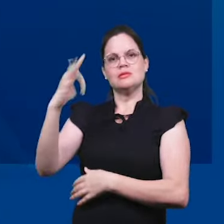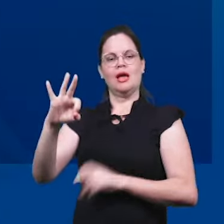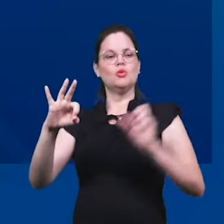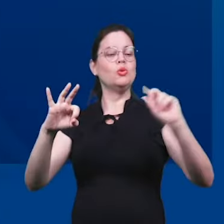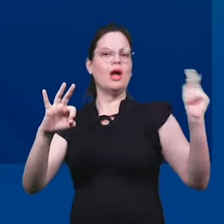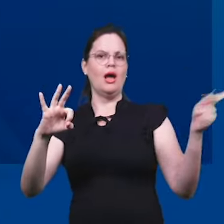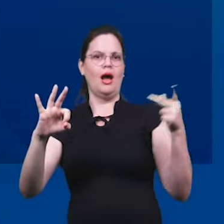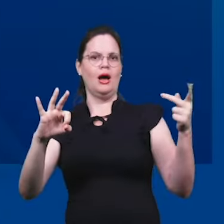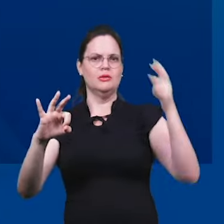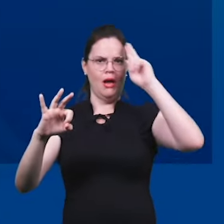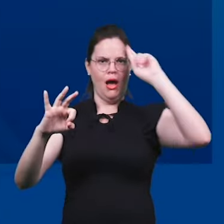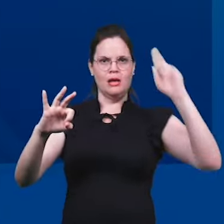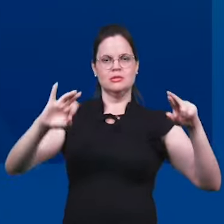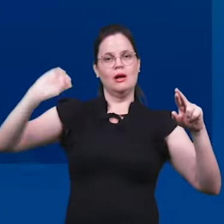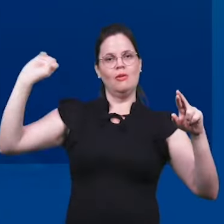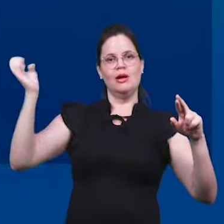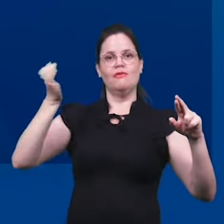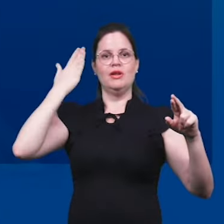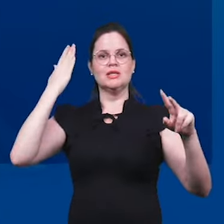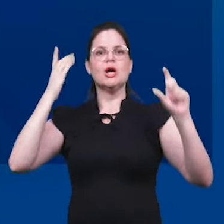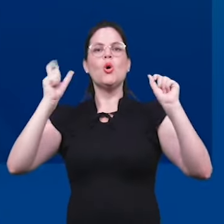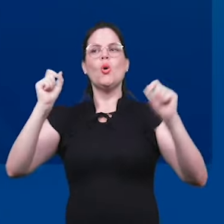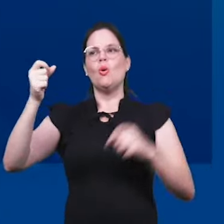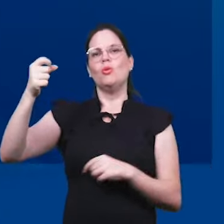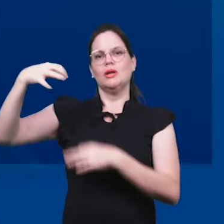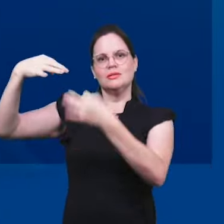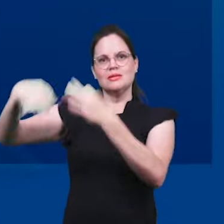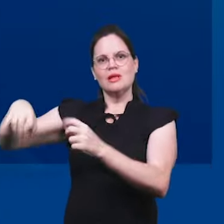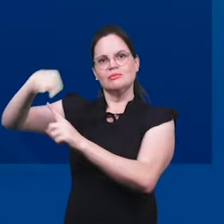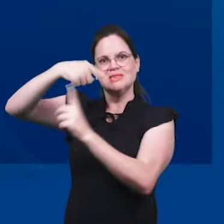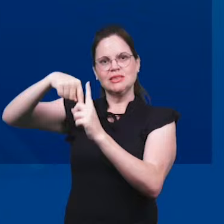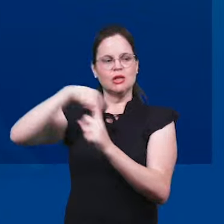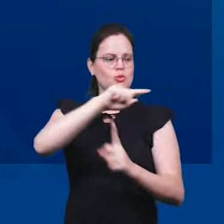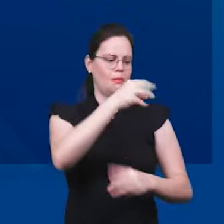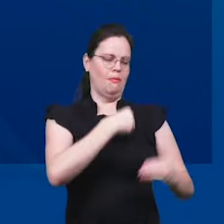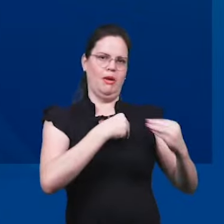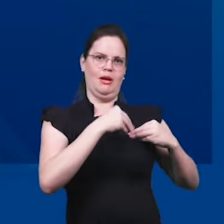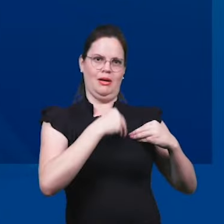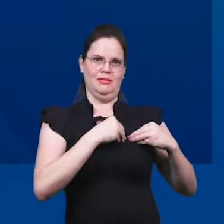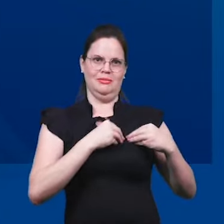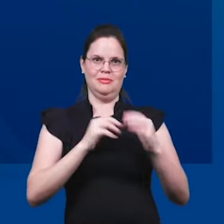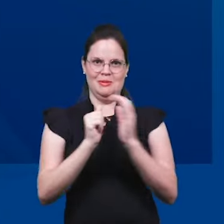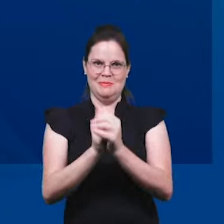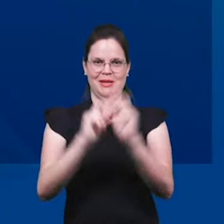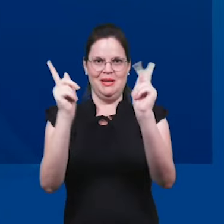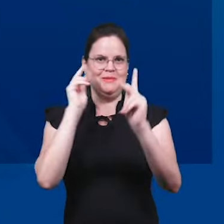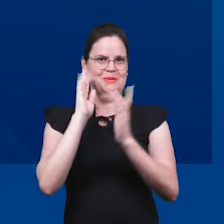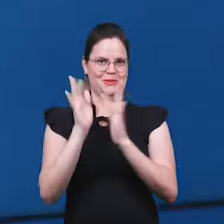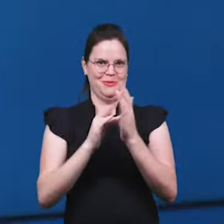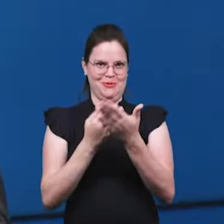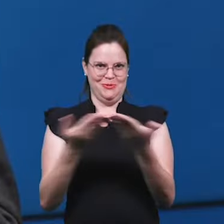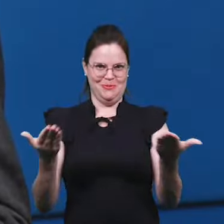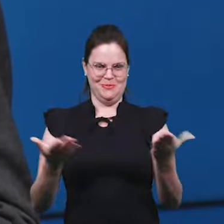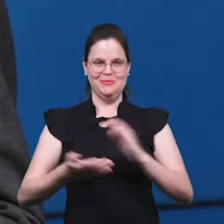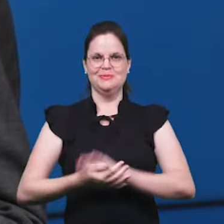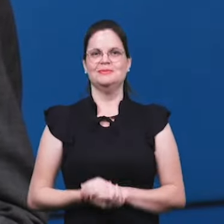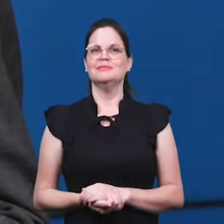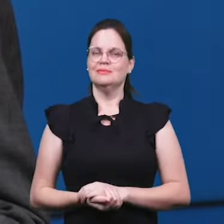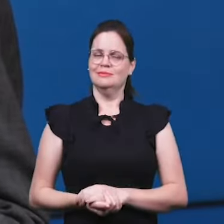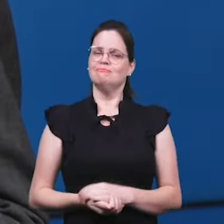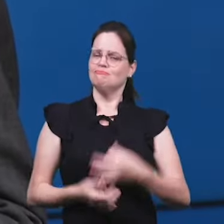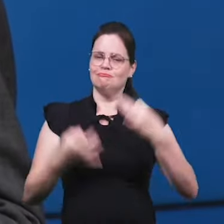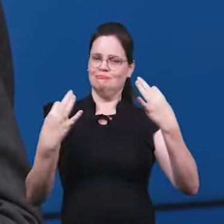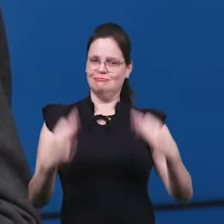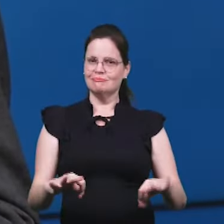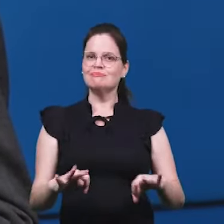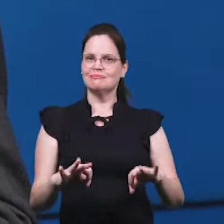é. Aquilo que é razão da revelação, aquilo que é santo e que é profano. A paz do Senhor Jesus. Então, Felipe,